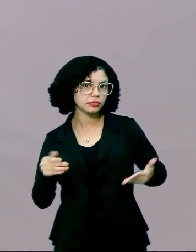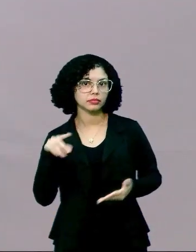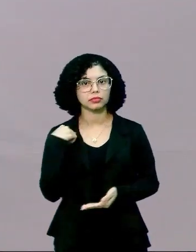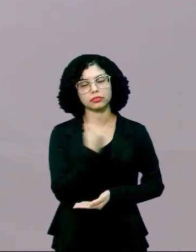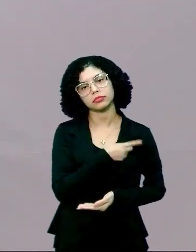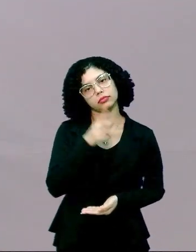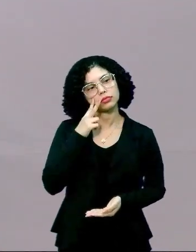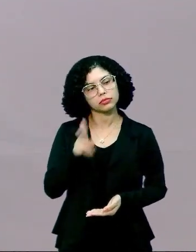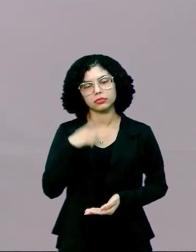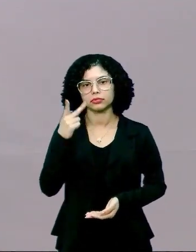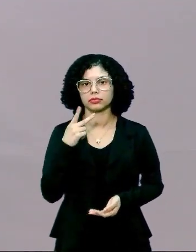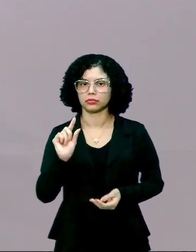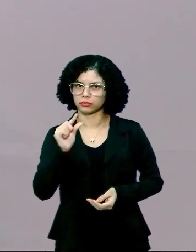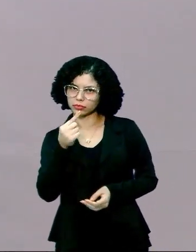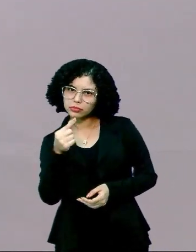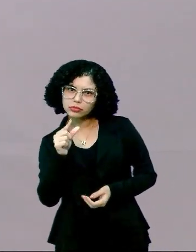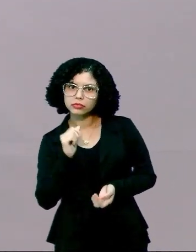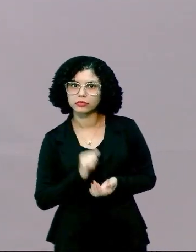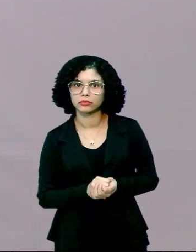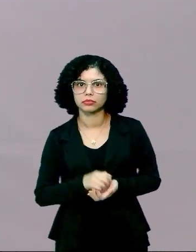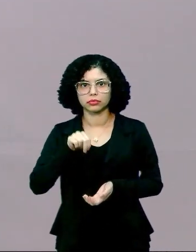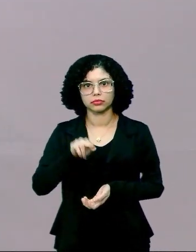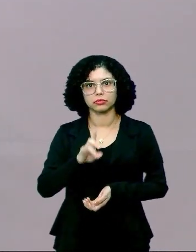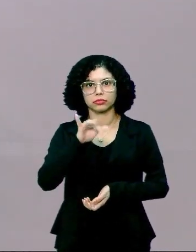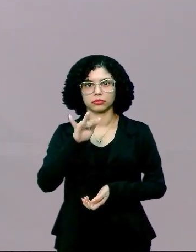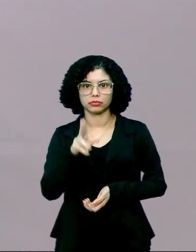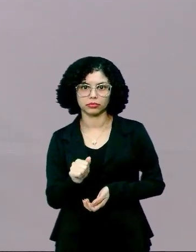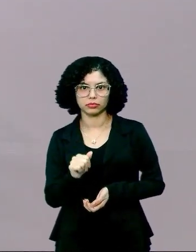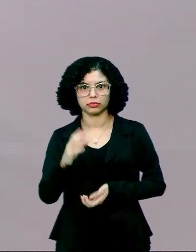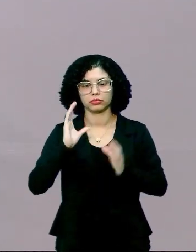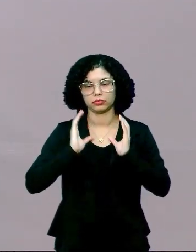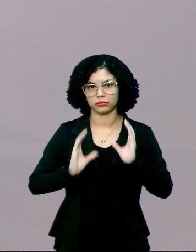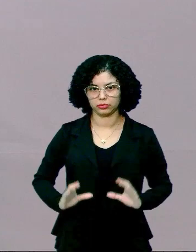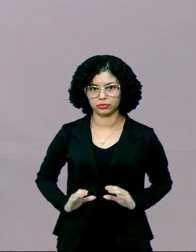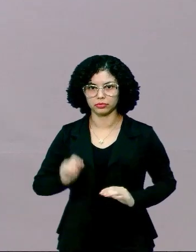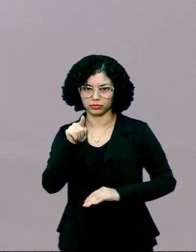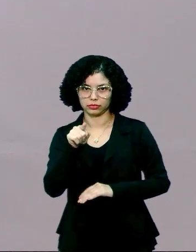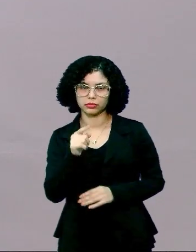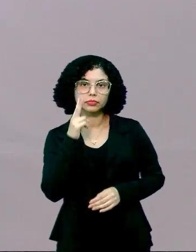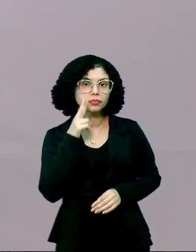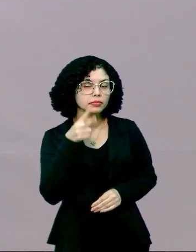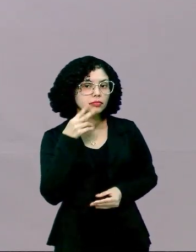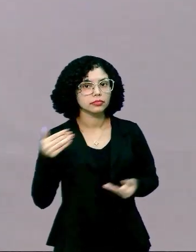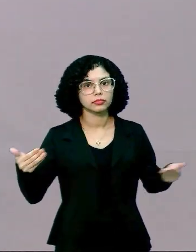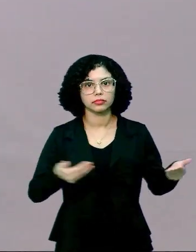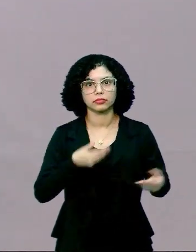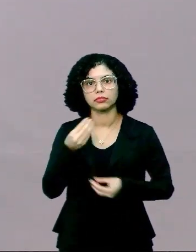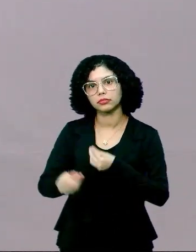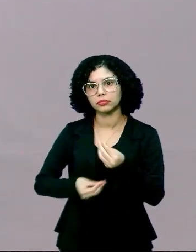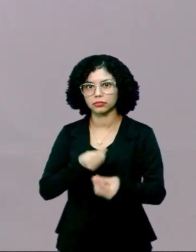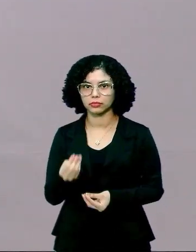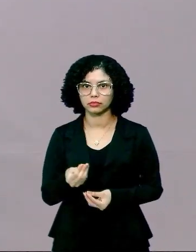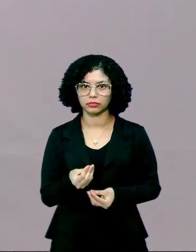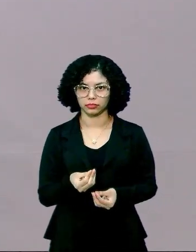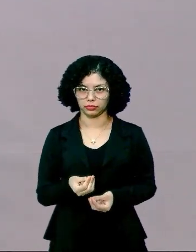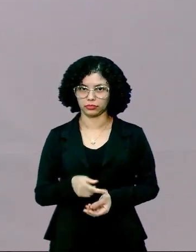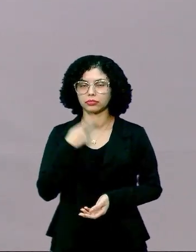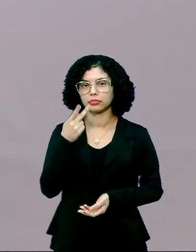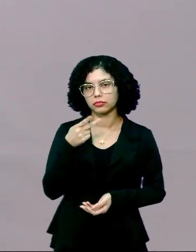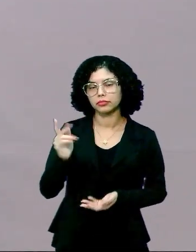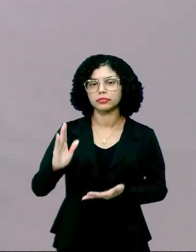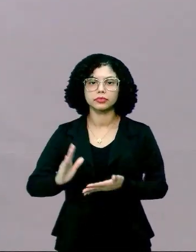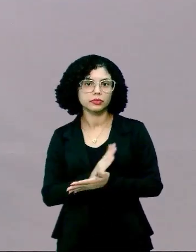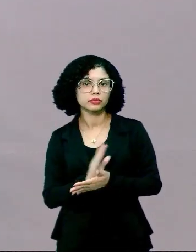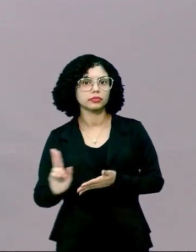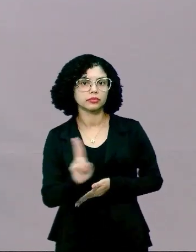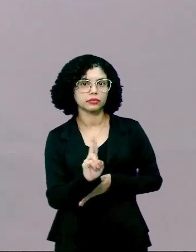Agora que nós já falamos um pouco sobre a nacionalidade e cidadania, vocês vão ver agora como se falam, como se pronunciam